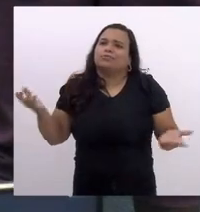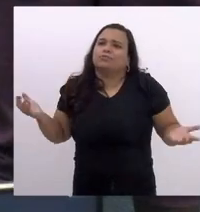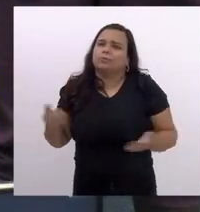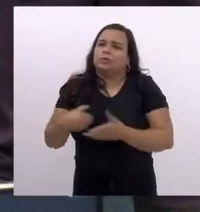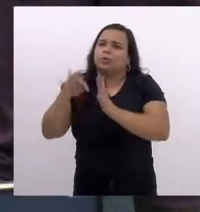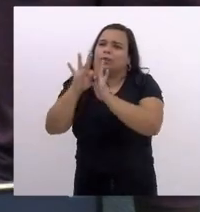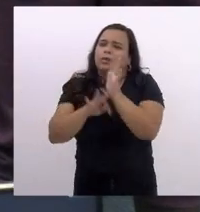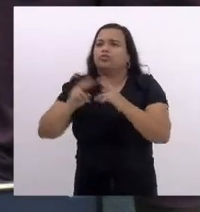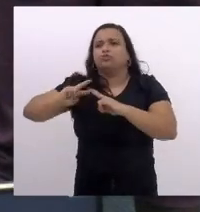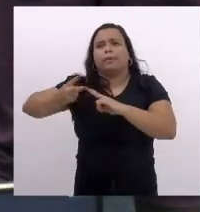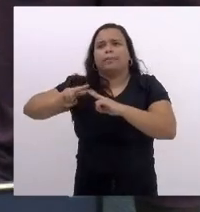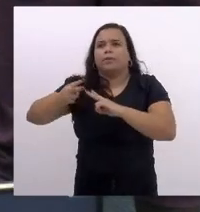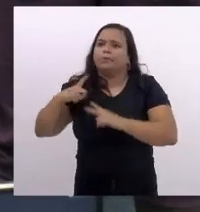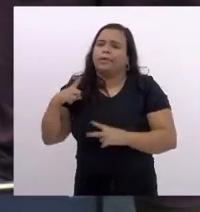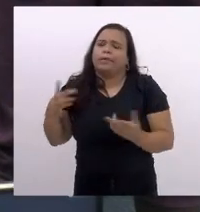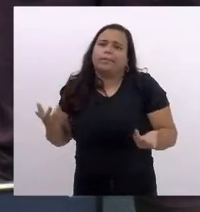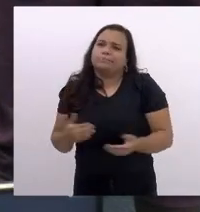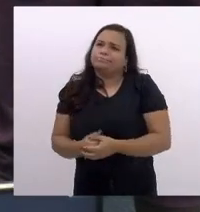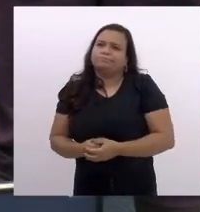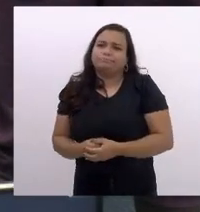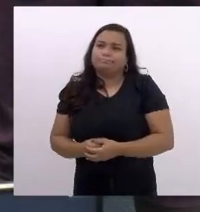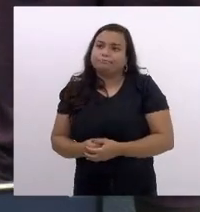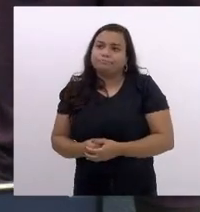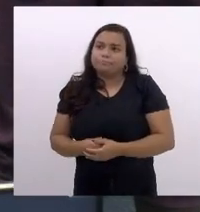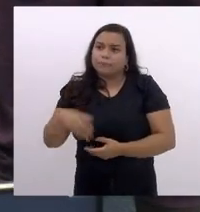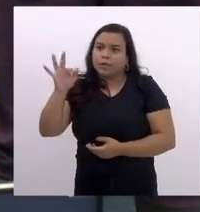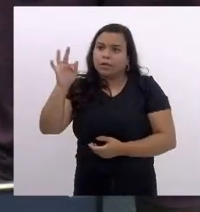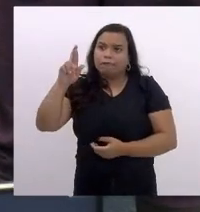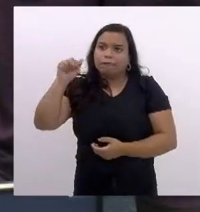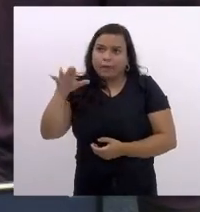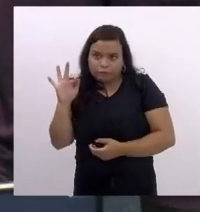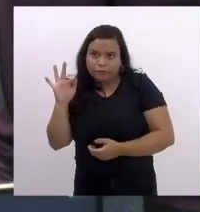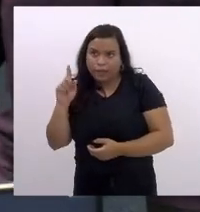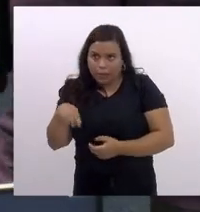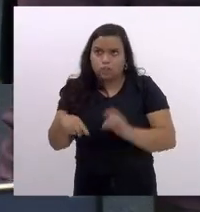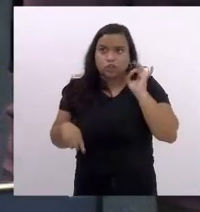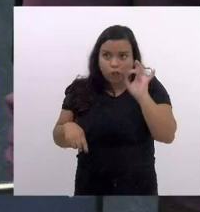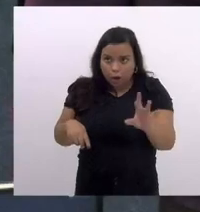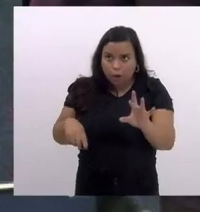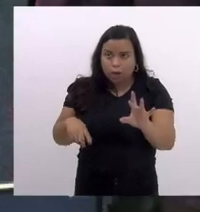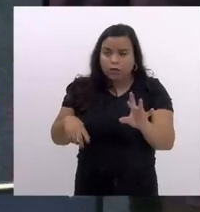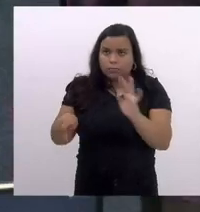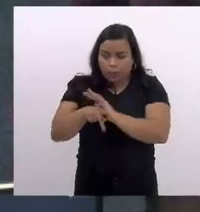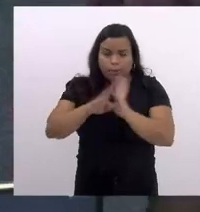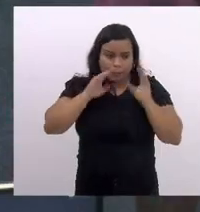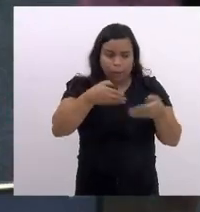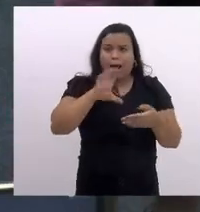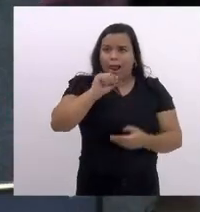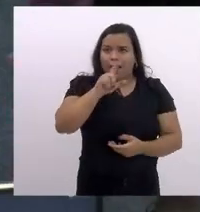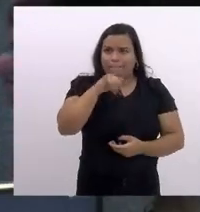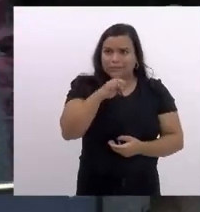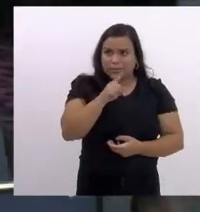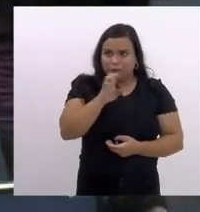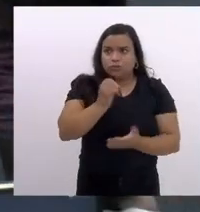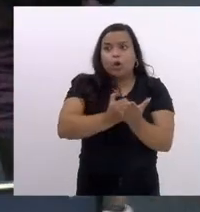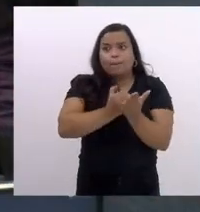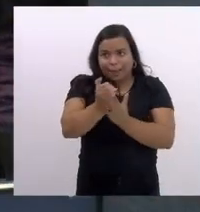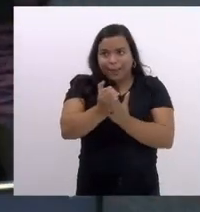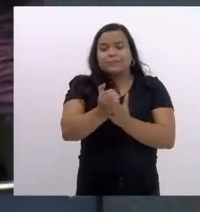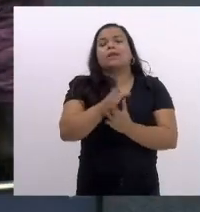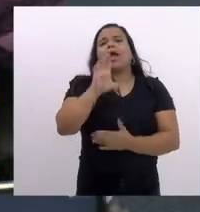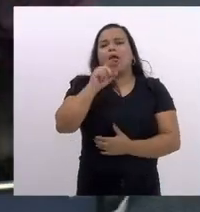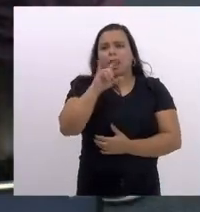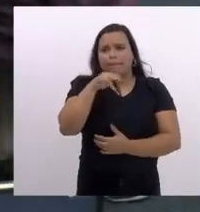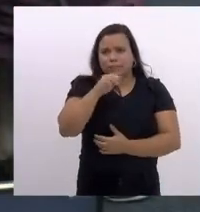está ambíguo. Né? No caso do FRENF, é só calamidade? Está entendendo? Porque o artigo começa falando só de calamidade e termina abrindo